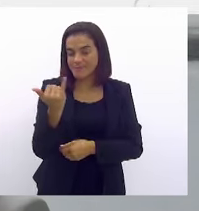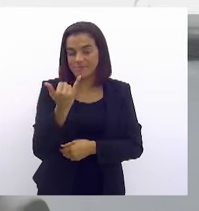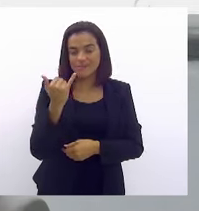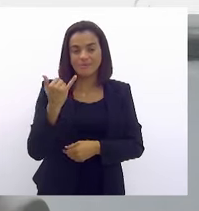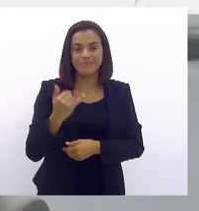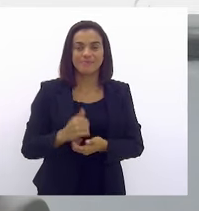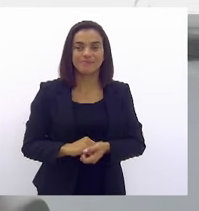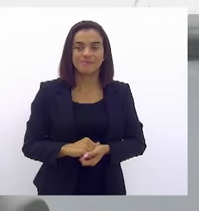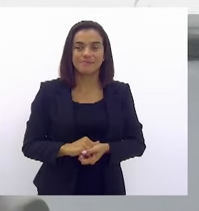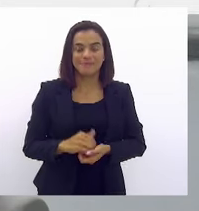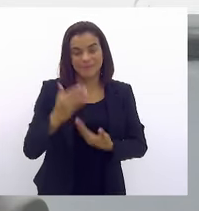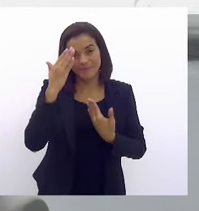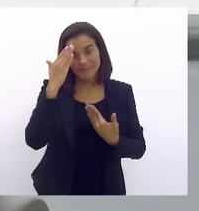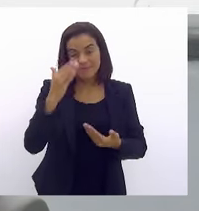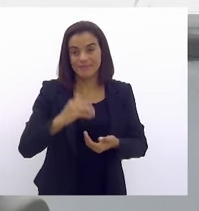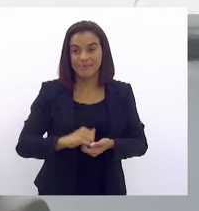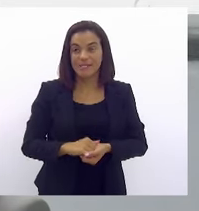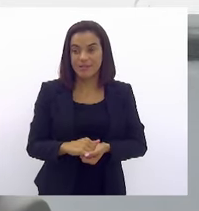da cidade de Maricá. Obrigado.